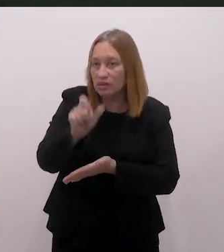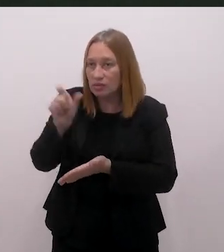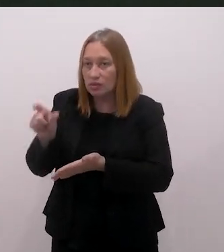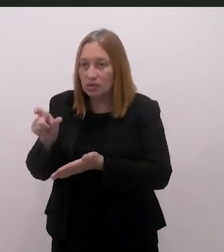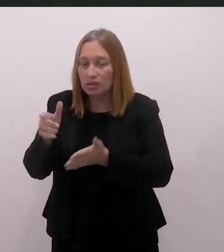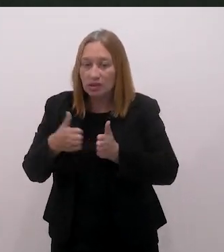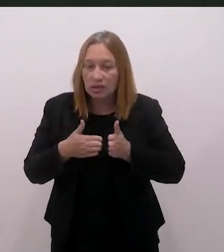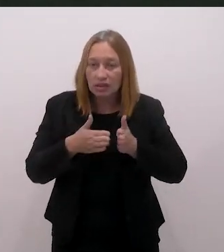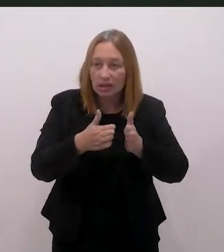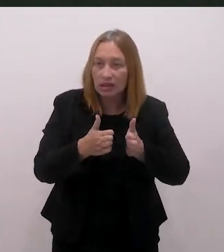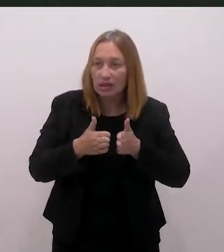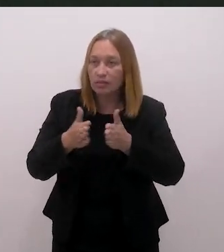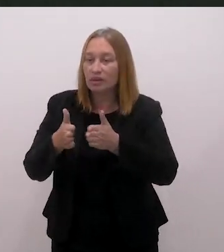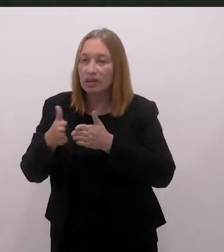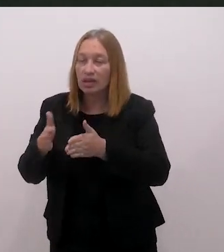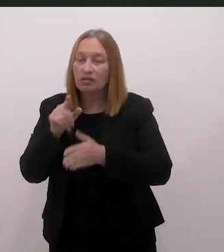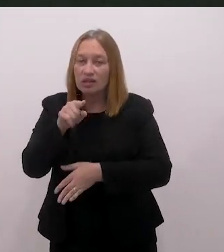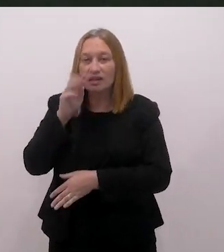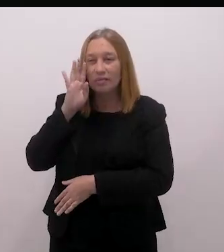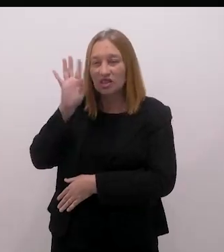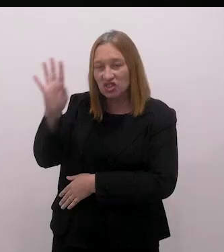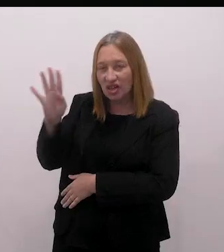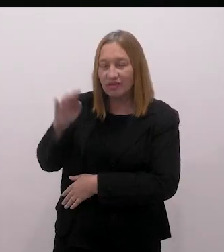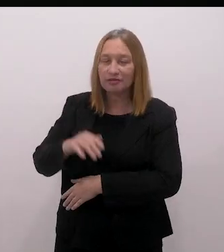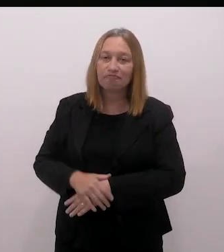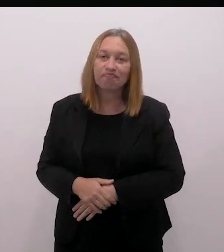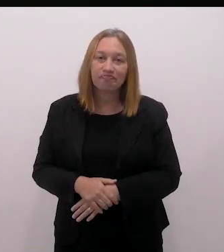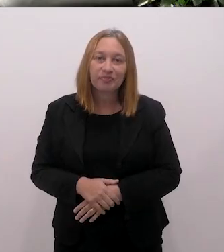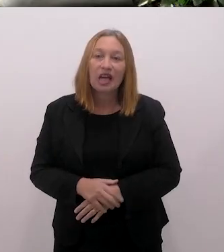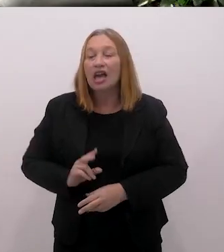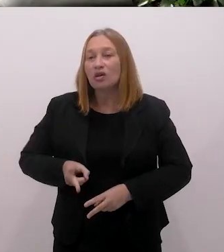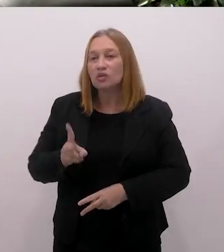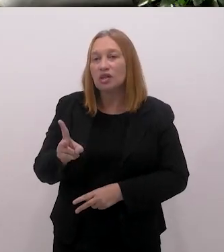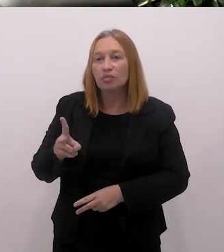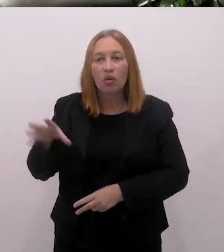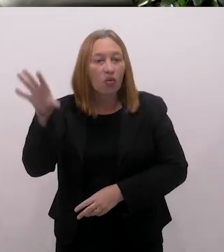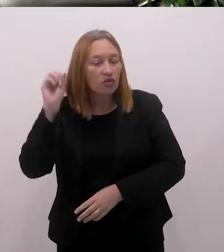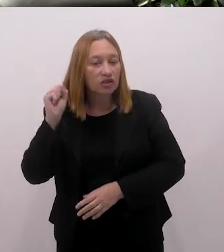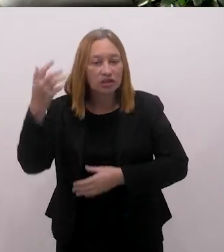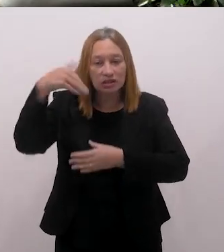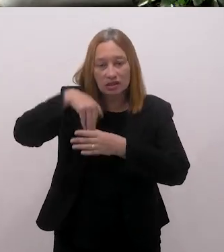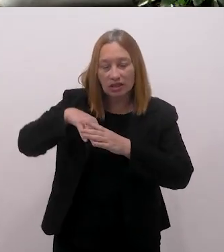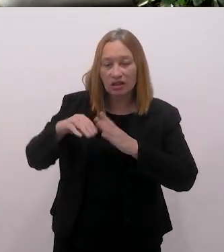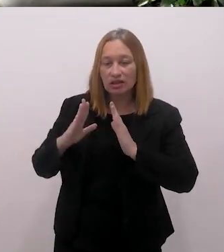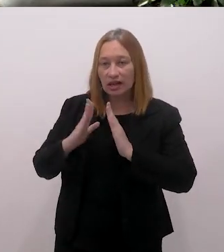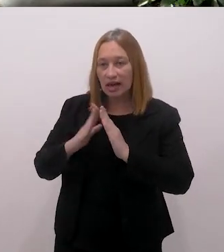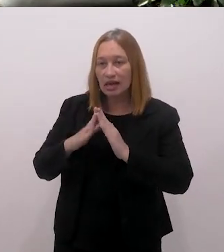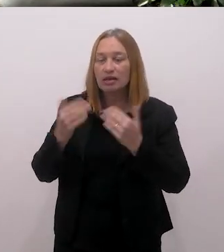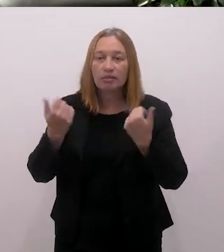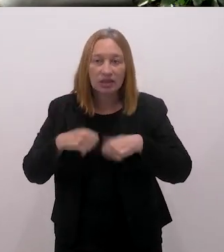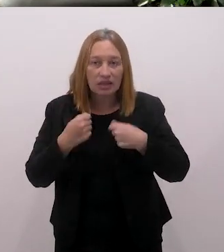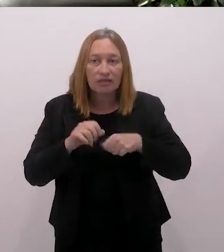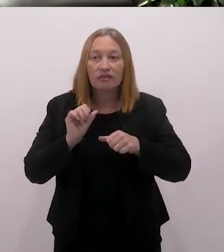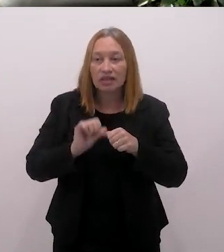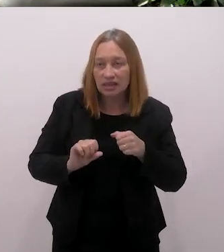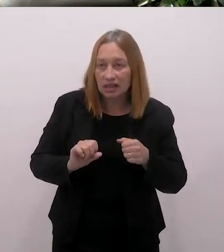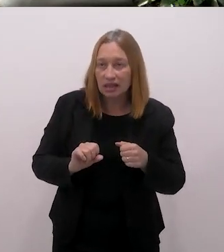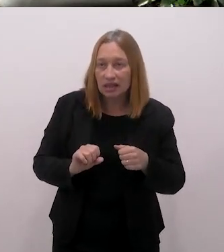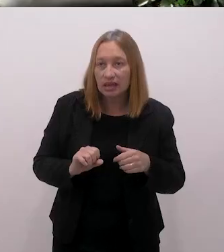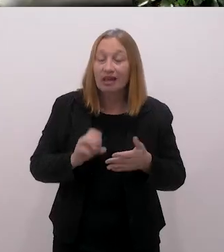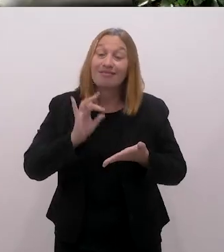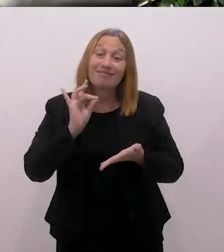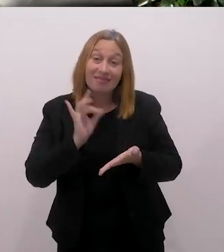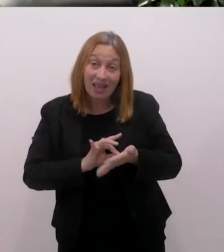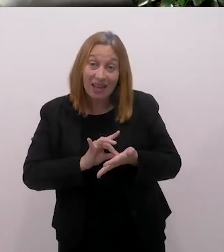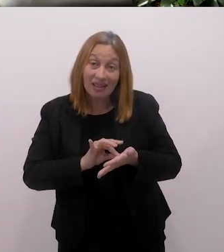algumas pessoas e estar direcionando. E era o que você imaginava? Olha, eu sempre ouvia isso dentro de casa, que a gente precisava